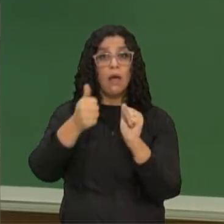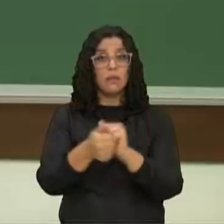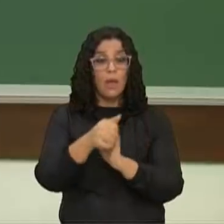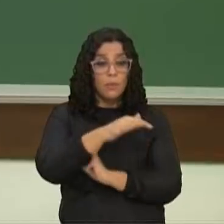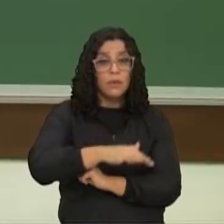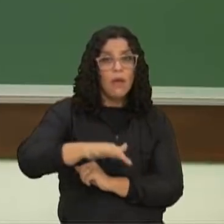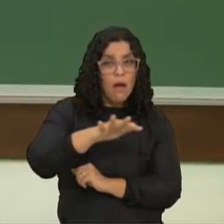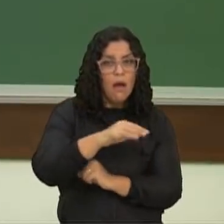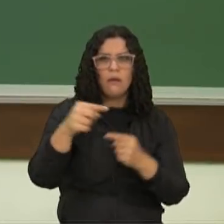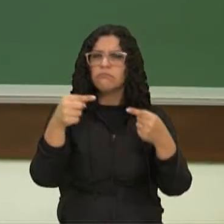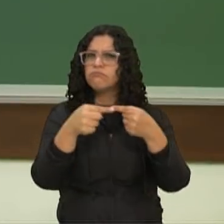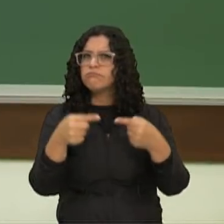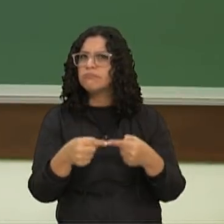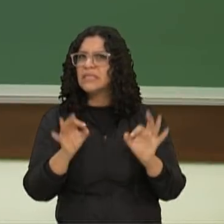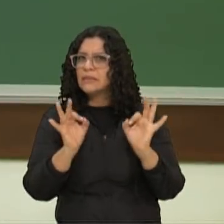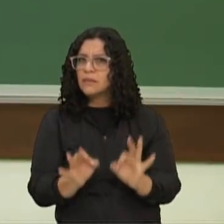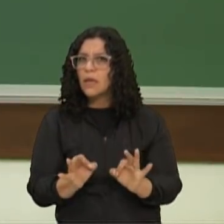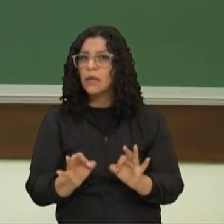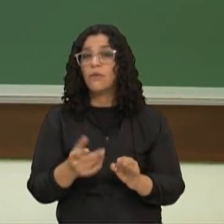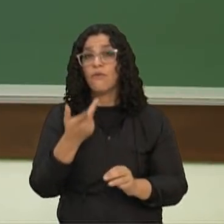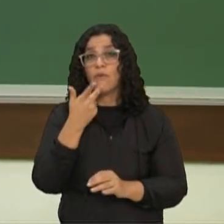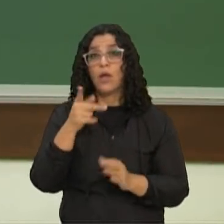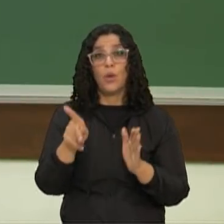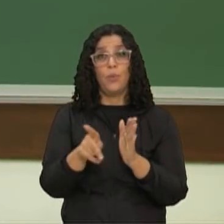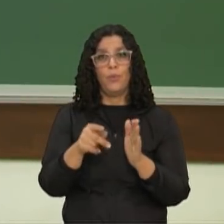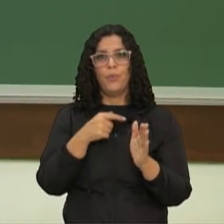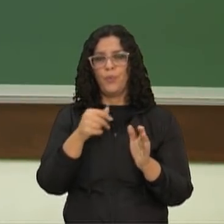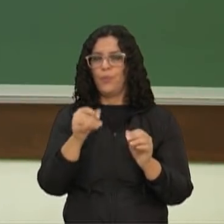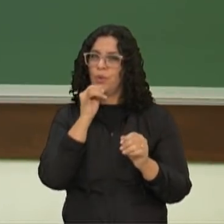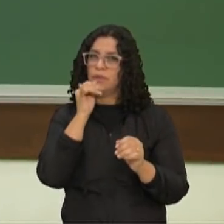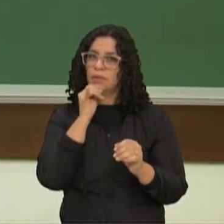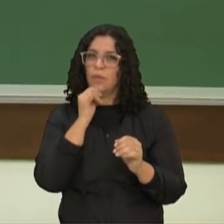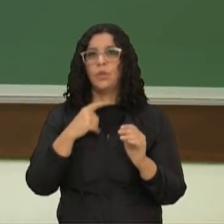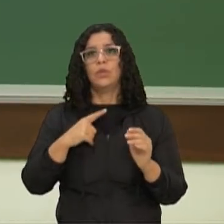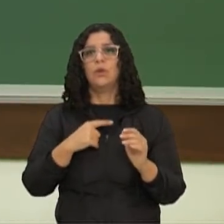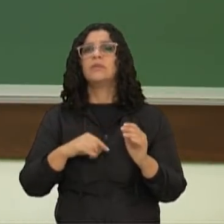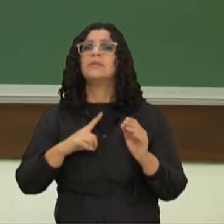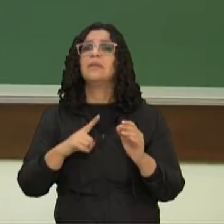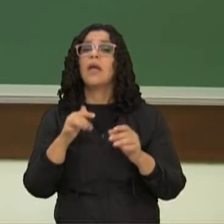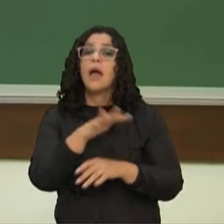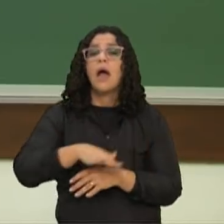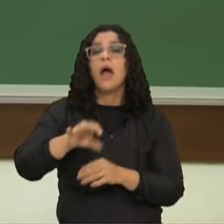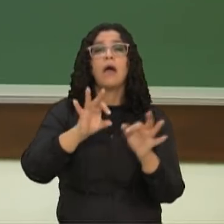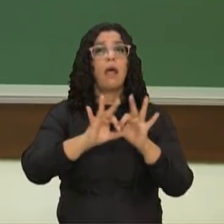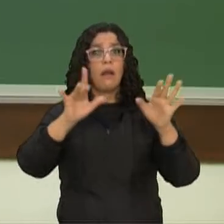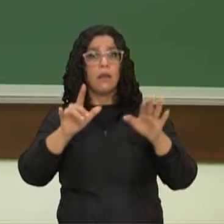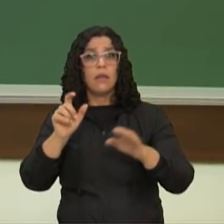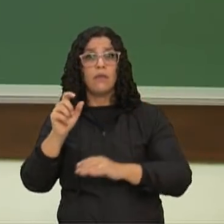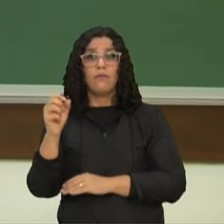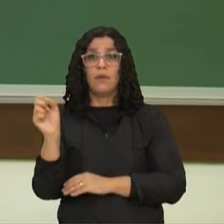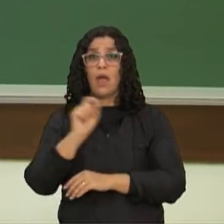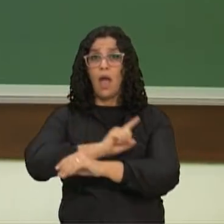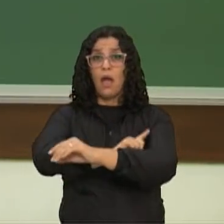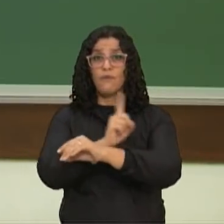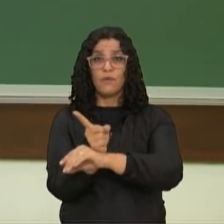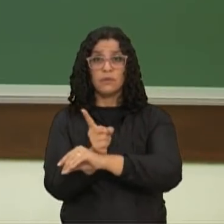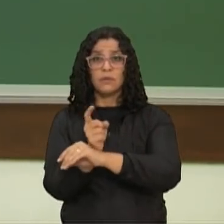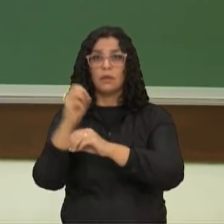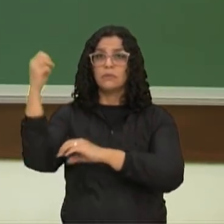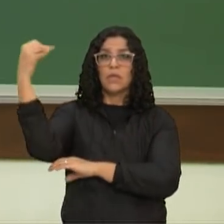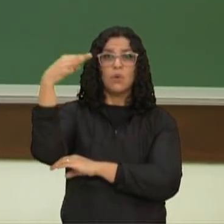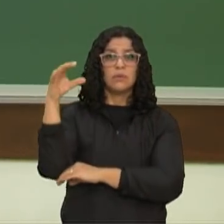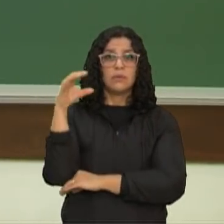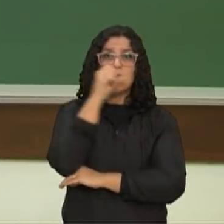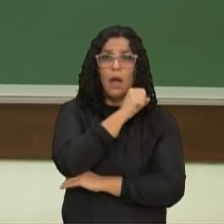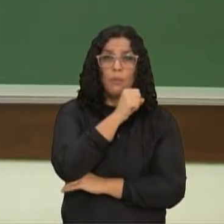como correspondência? Quando você tem um meio que tem uma certa liberdade, você consegue estar se deslocando na velocidade máxima ou muito próximo